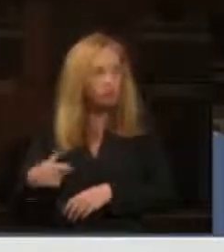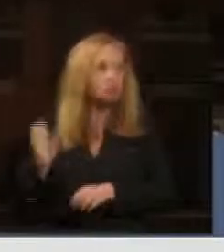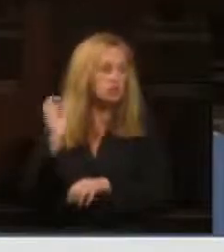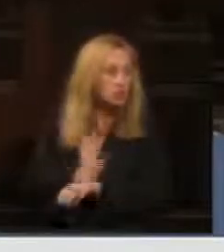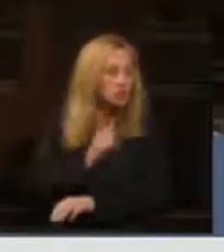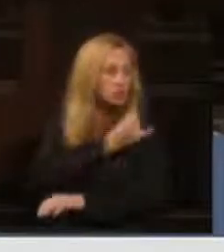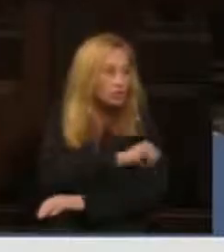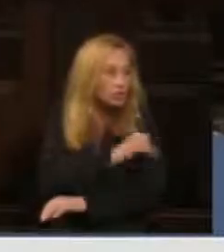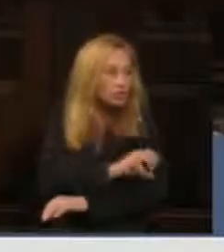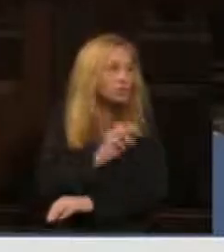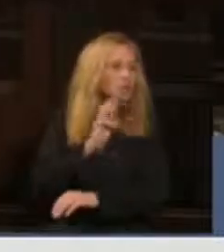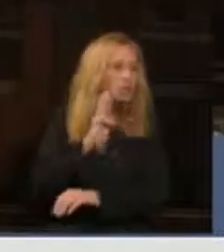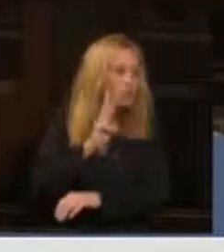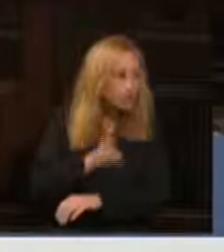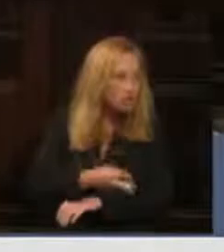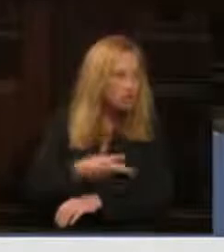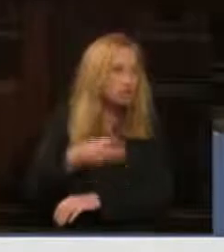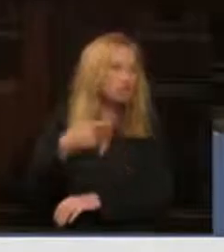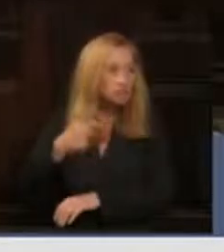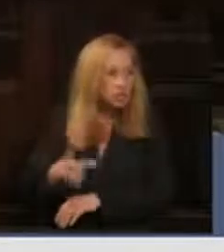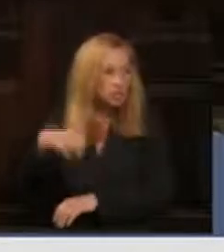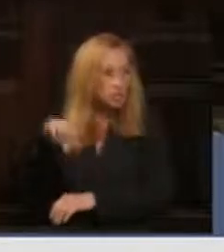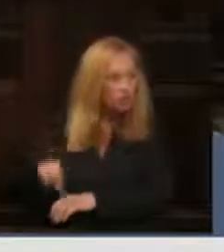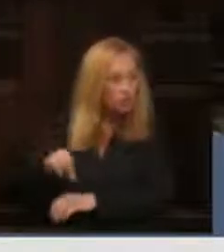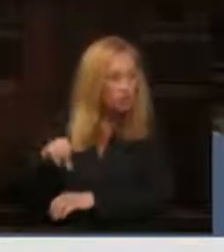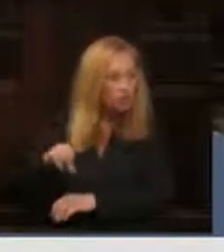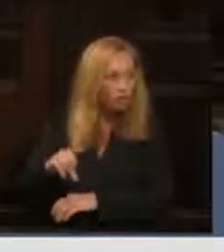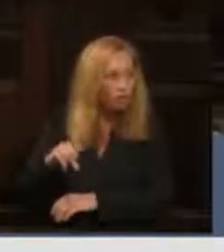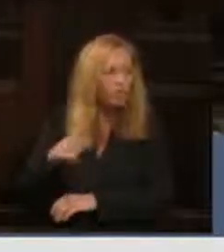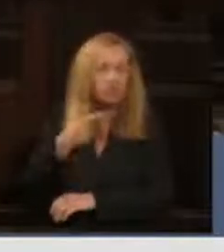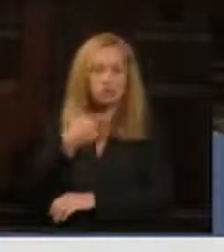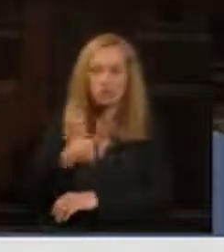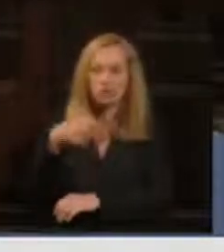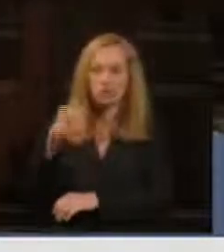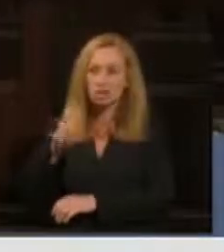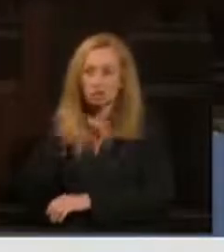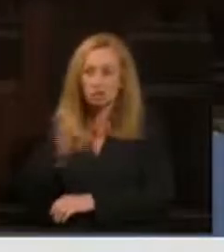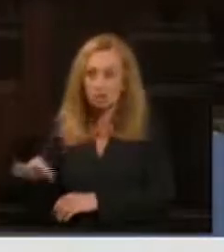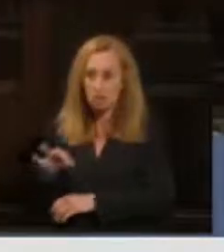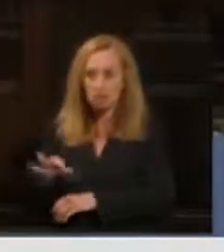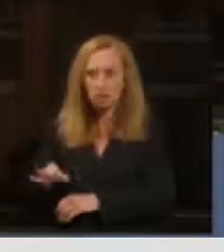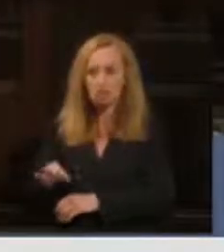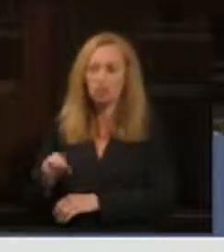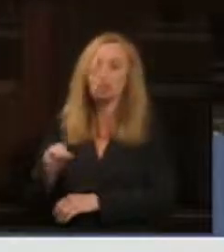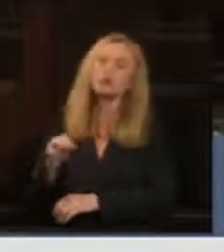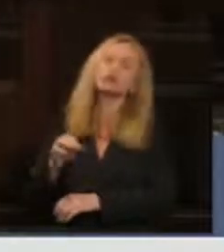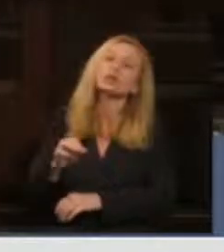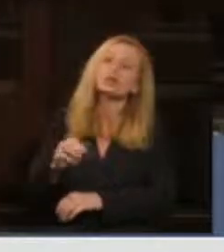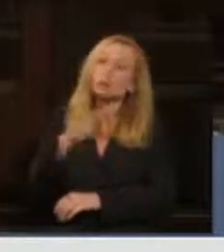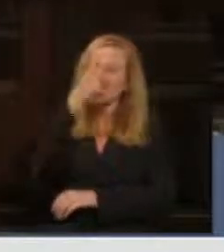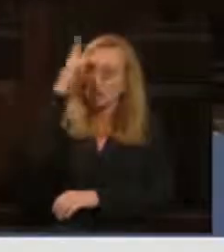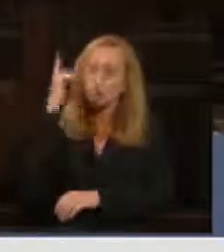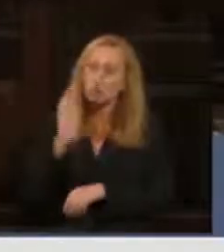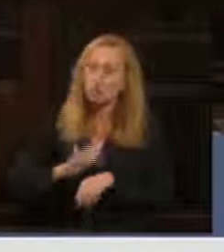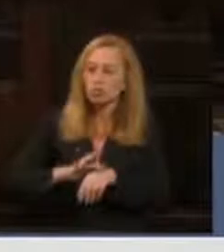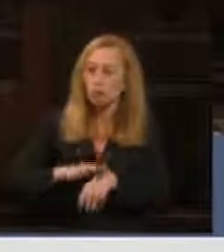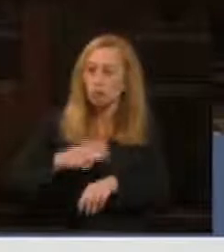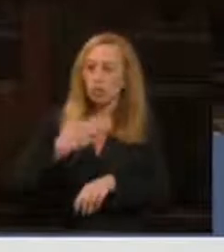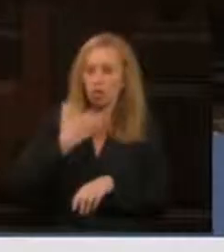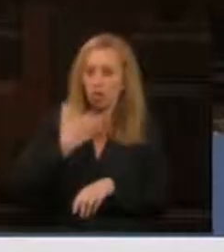Janeiro foram 329. 25% dos casos de tuberculose superresistente do